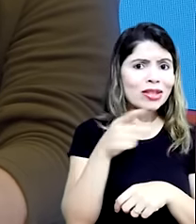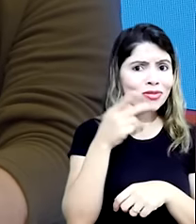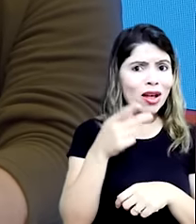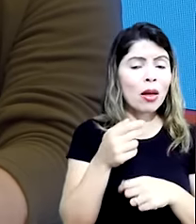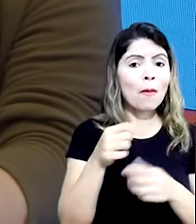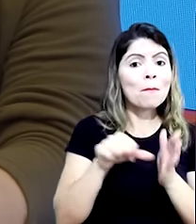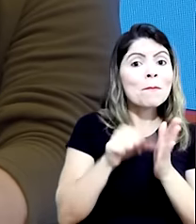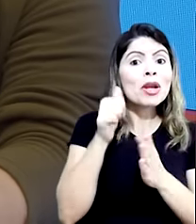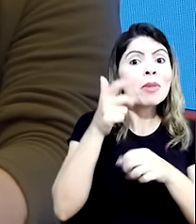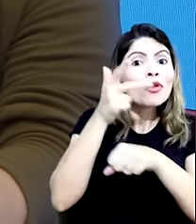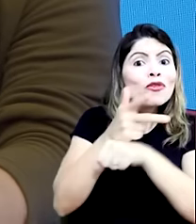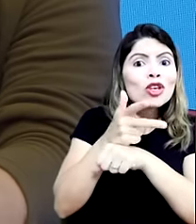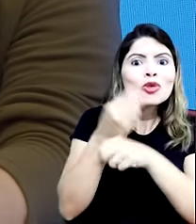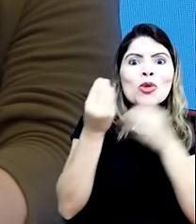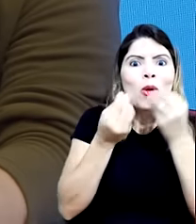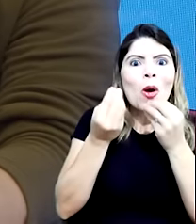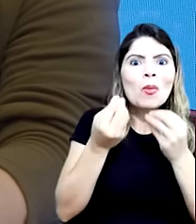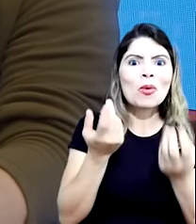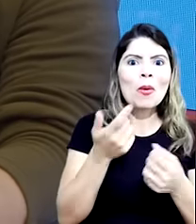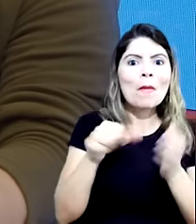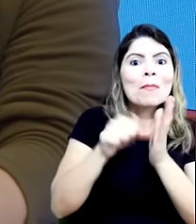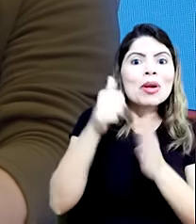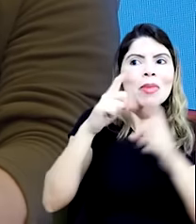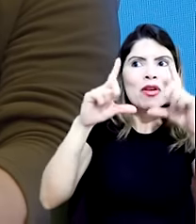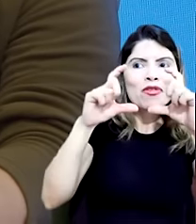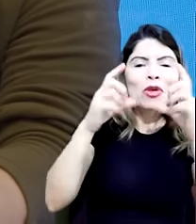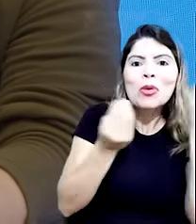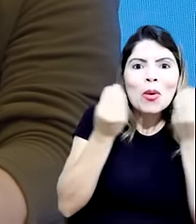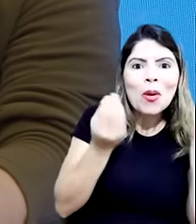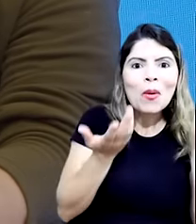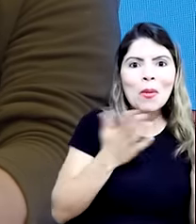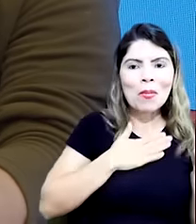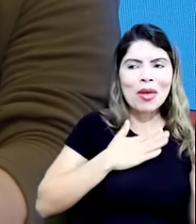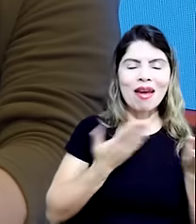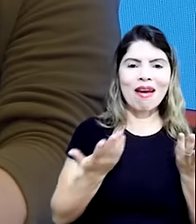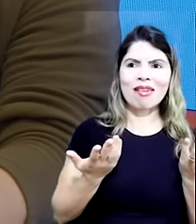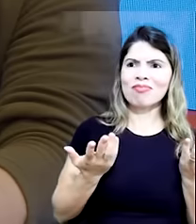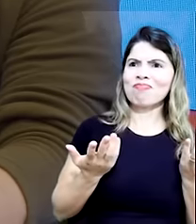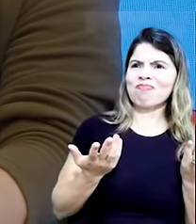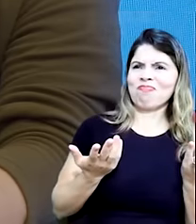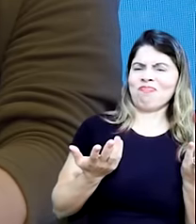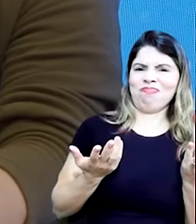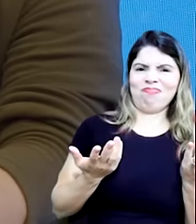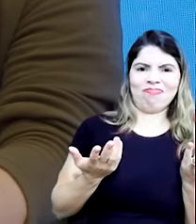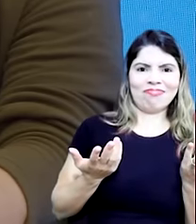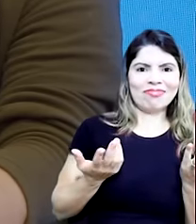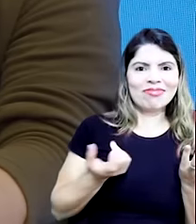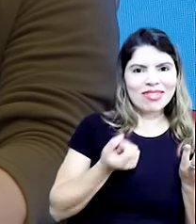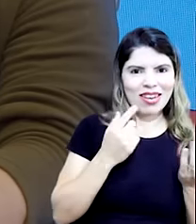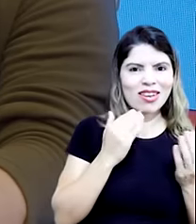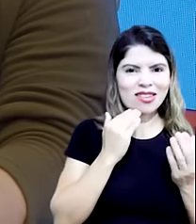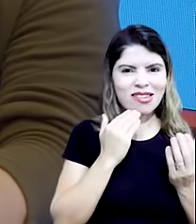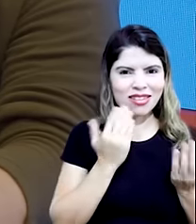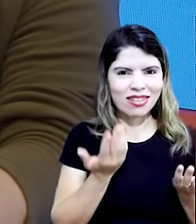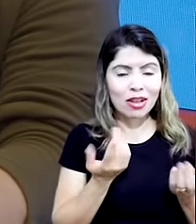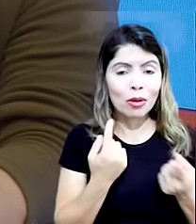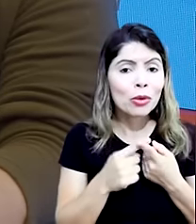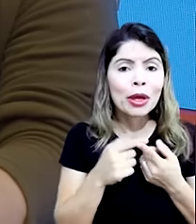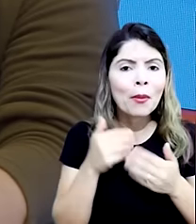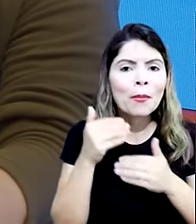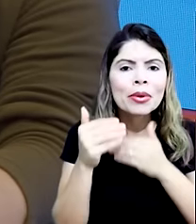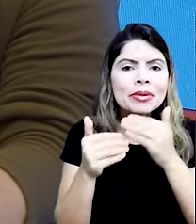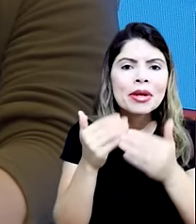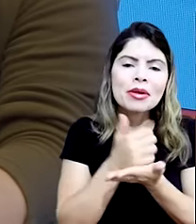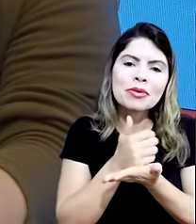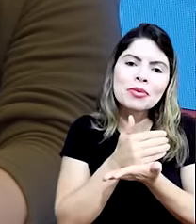Olha minha primeira foto como eu tirei você entendeu E eles mostram por quê Porque existiu esse processo então se você vai comparar compare-se com você